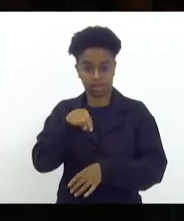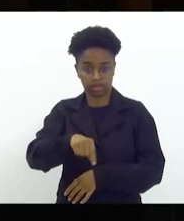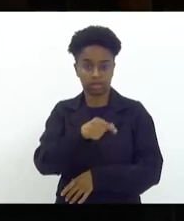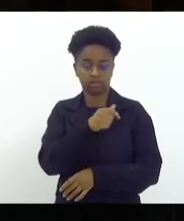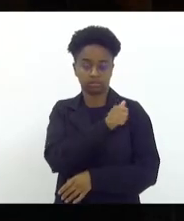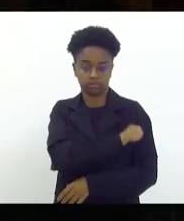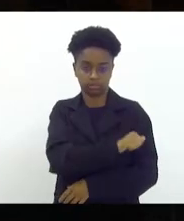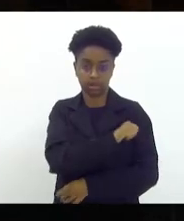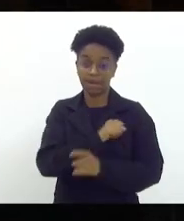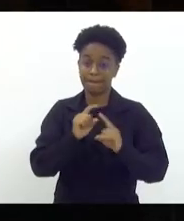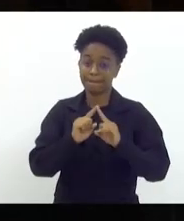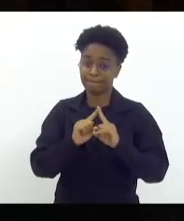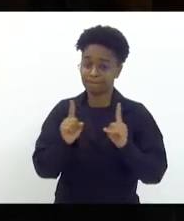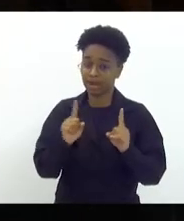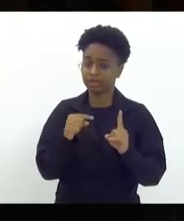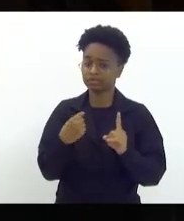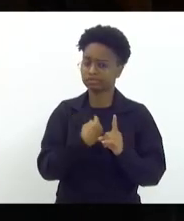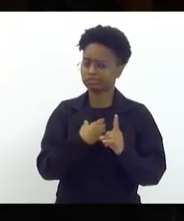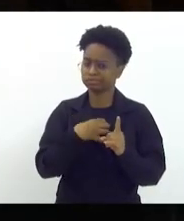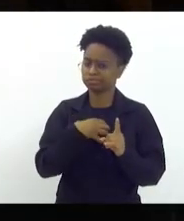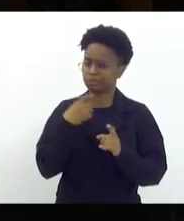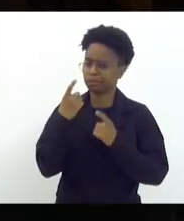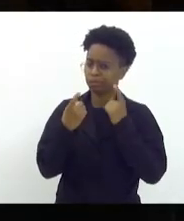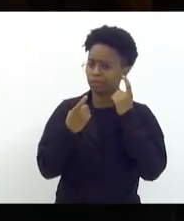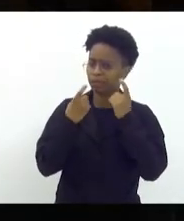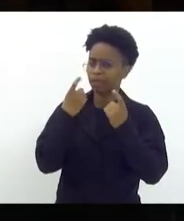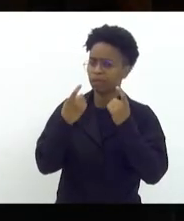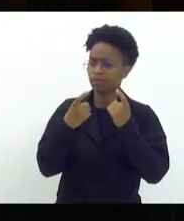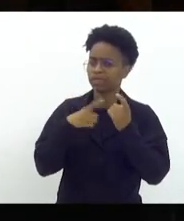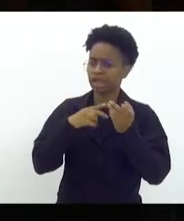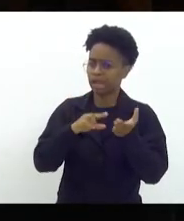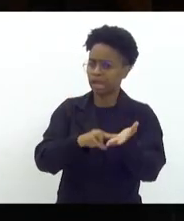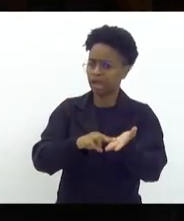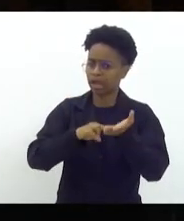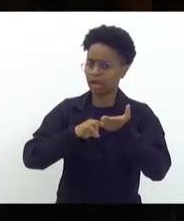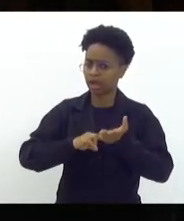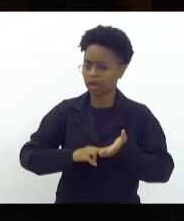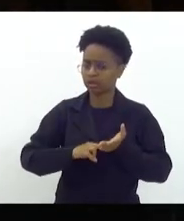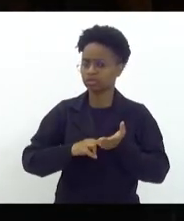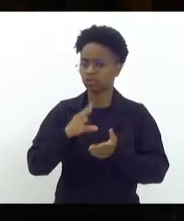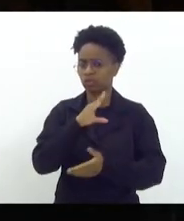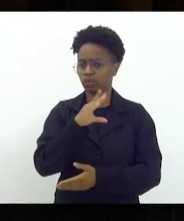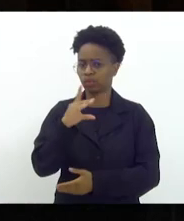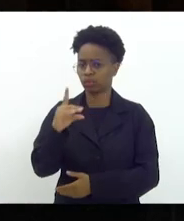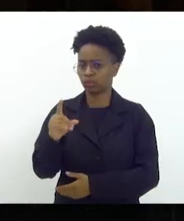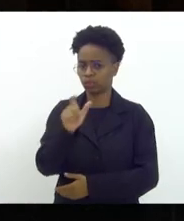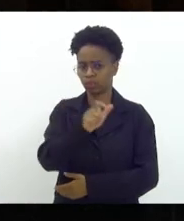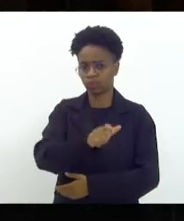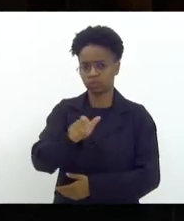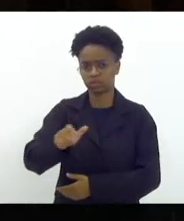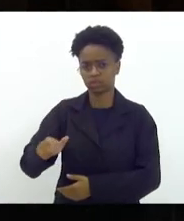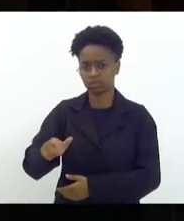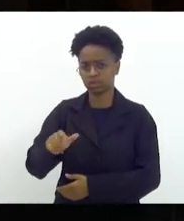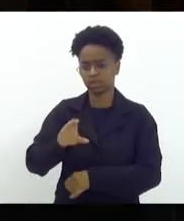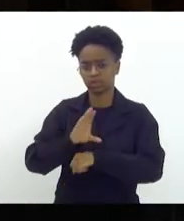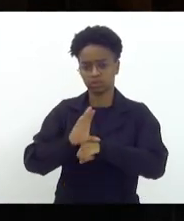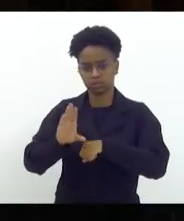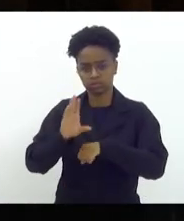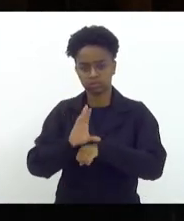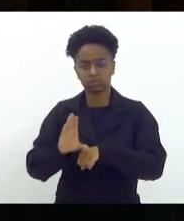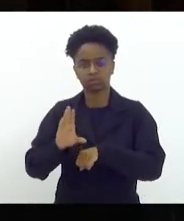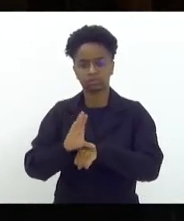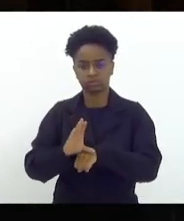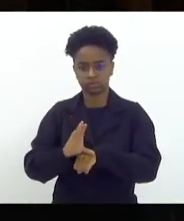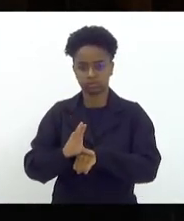recebeu com grande preocupação a carta de coordenadores de cursos